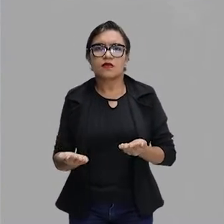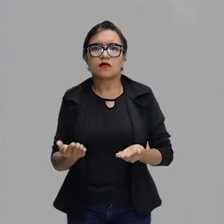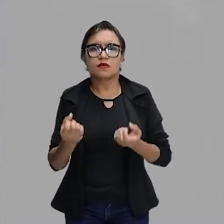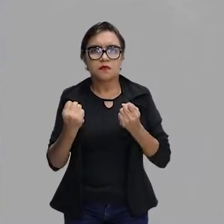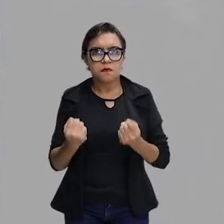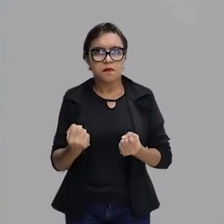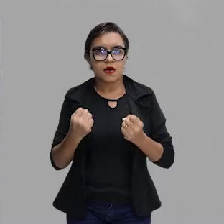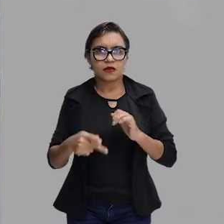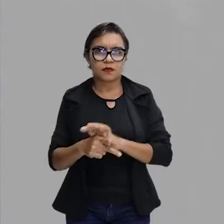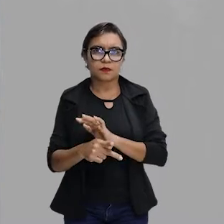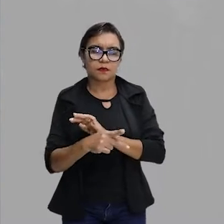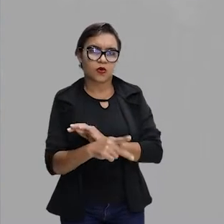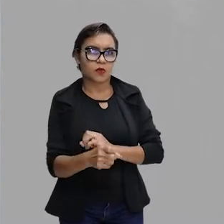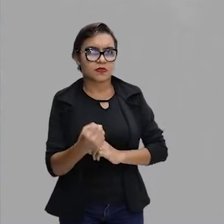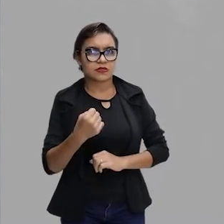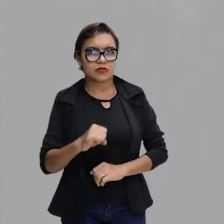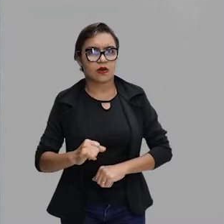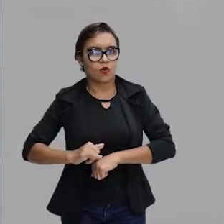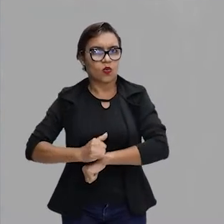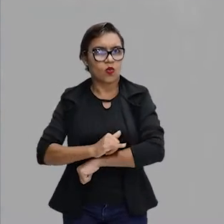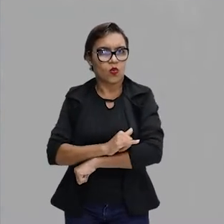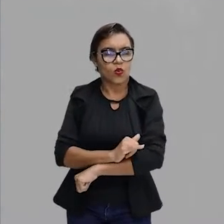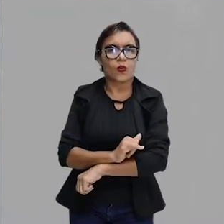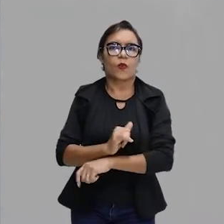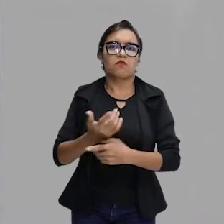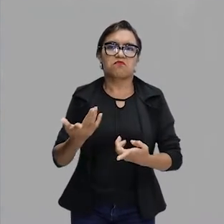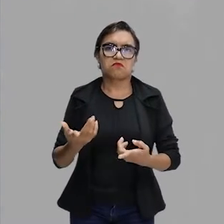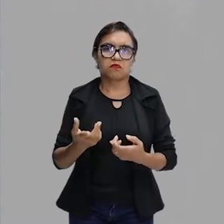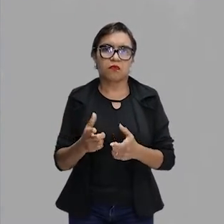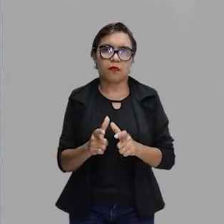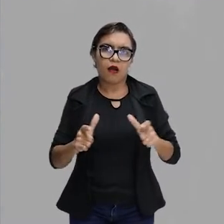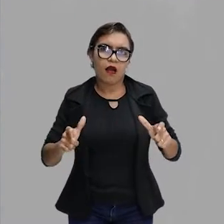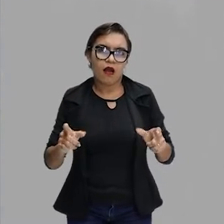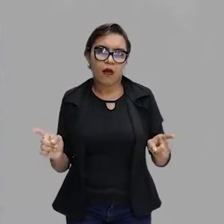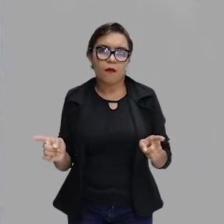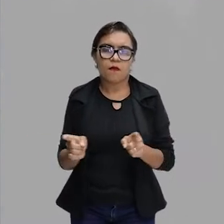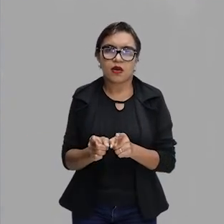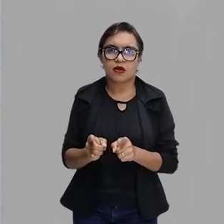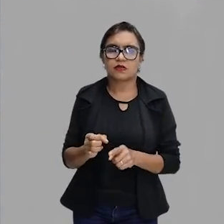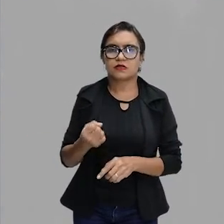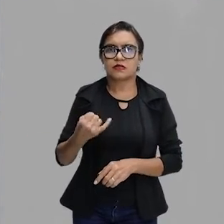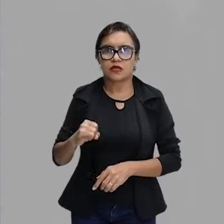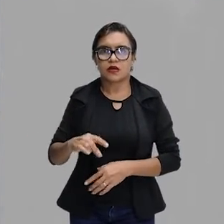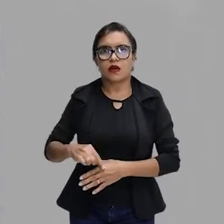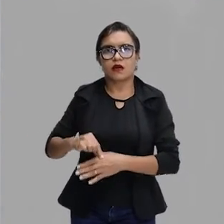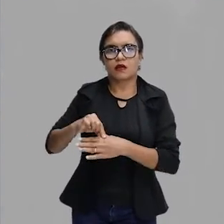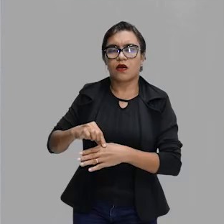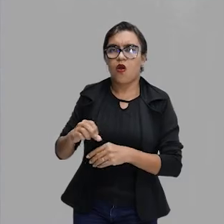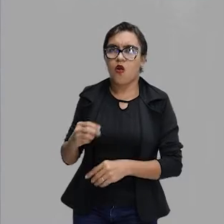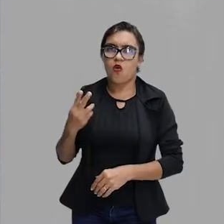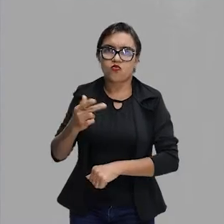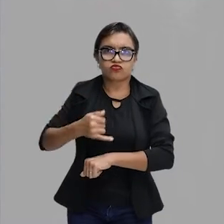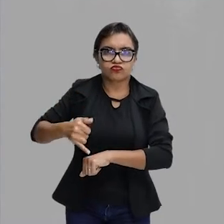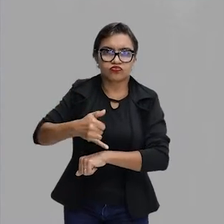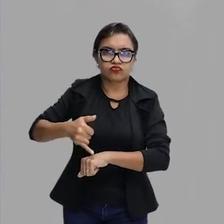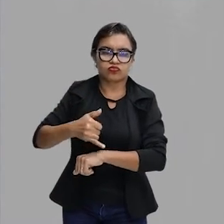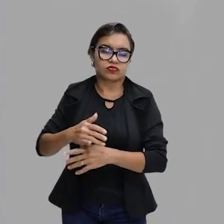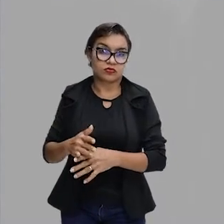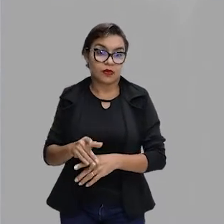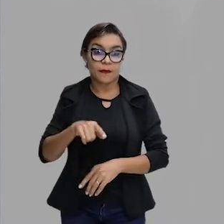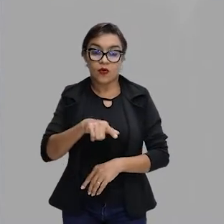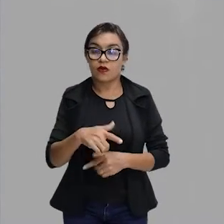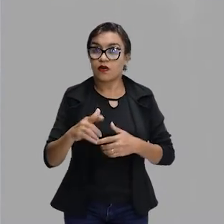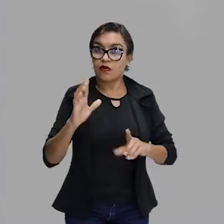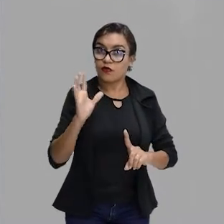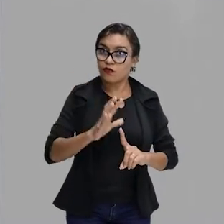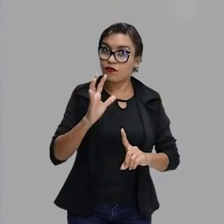ganhando, né? Se ele está engordando muito, se ele está engordando pouco, se o que ele engordou foi mais carne mesmo, ou foi mais gordura, porque tudo isso vai afetar na qualidade